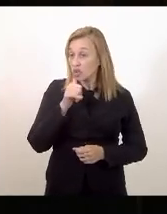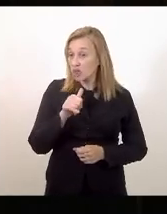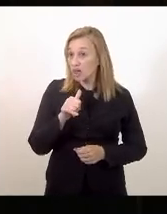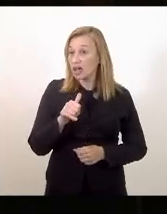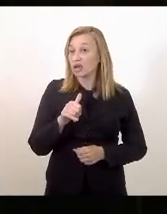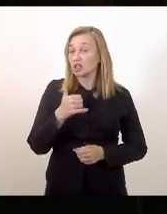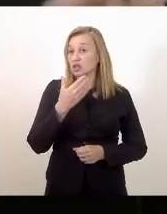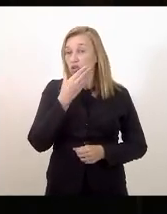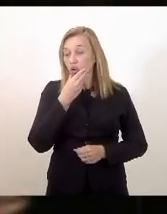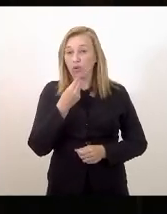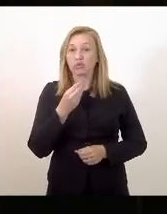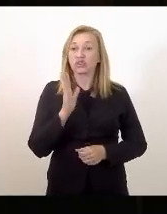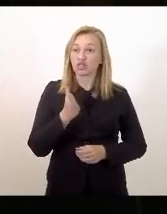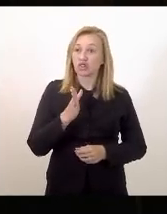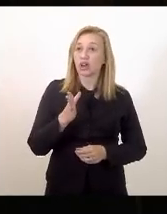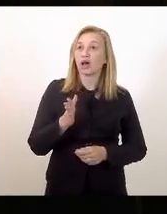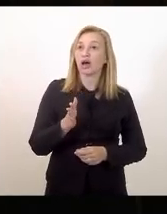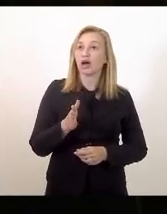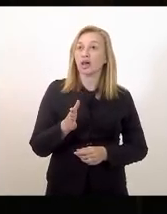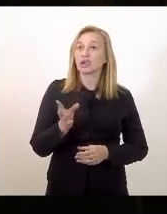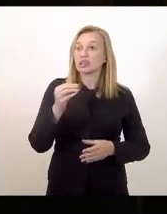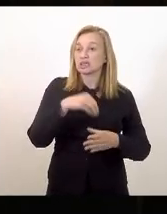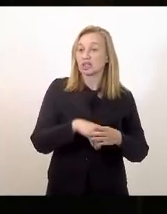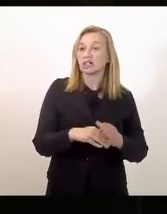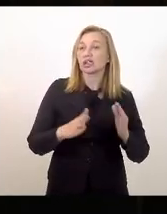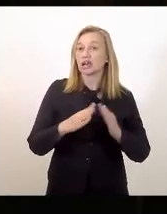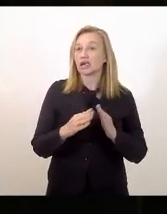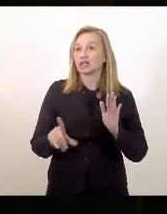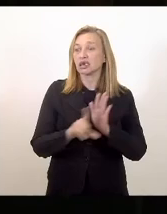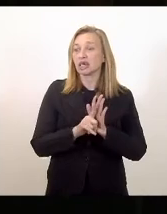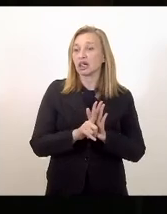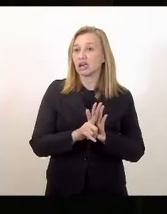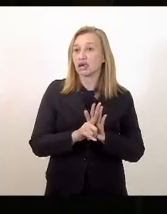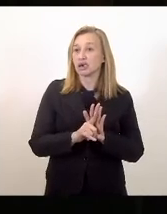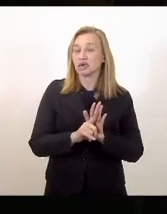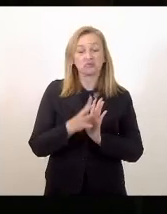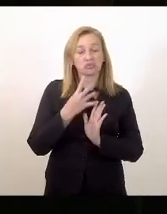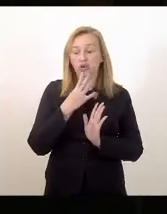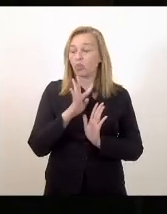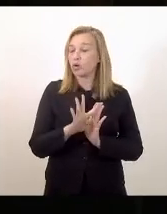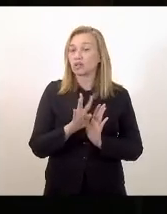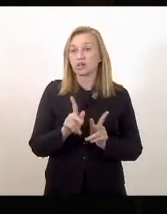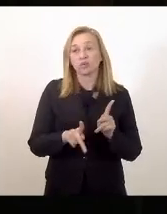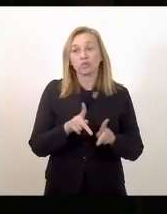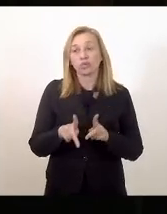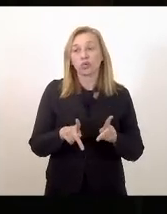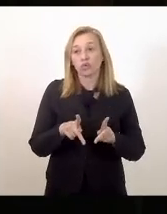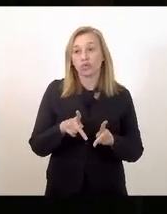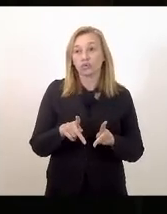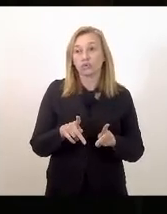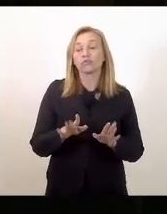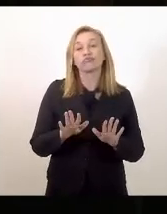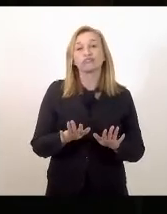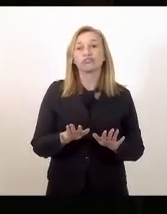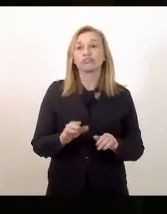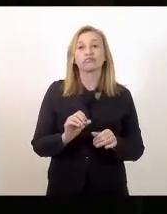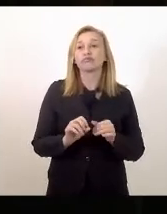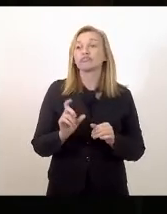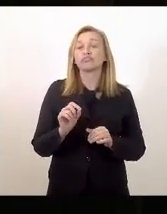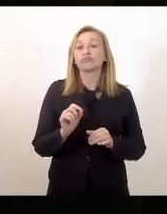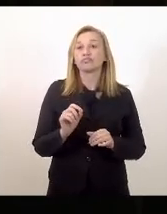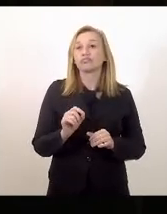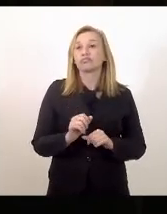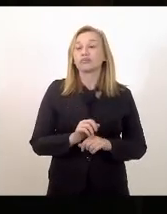estão aí dentro das casas legislativas durante muito tempo, coloca em